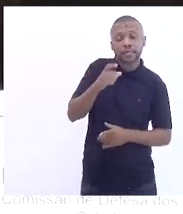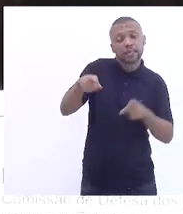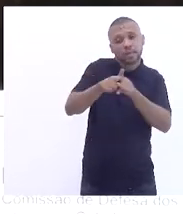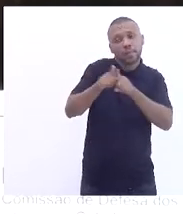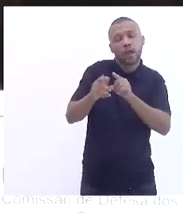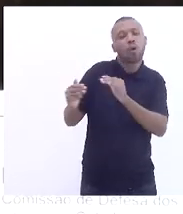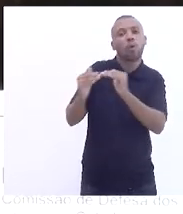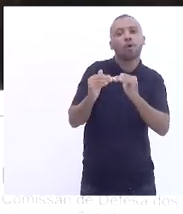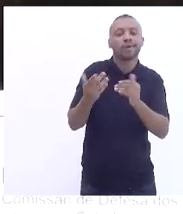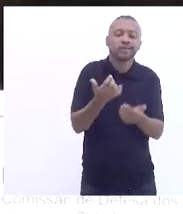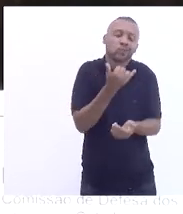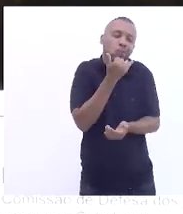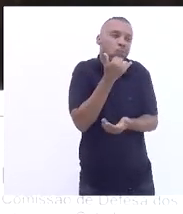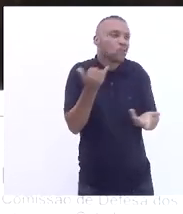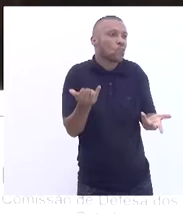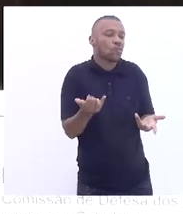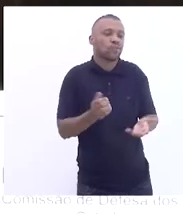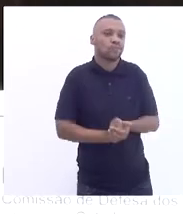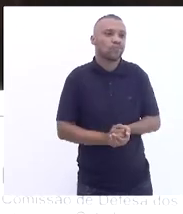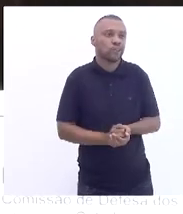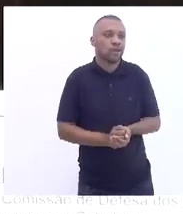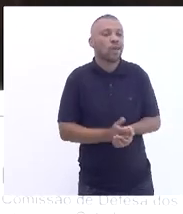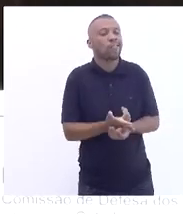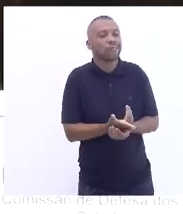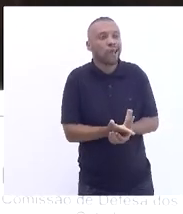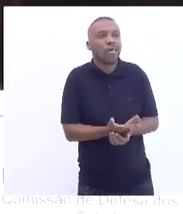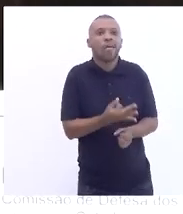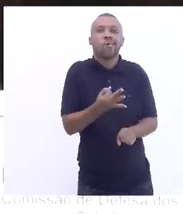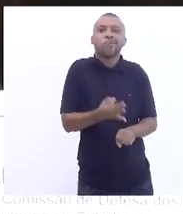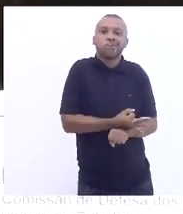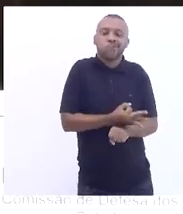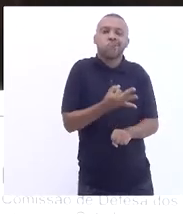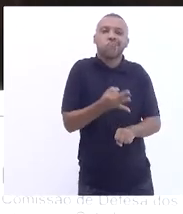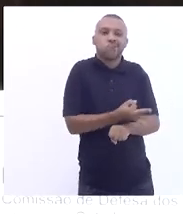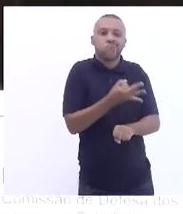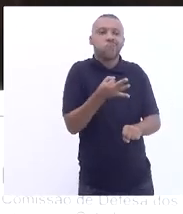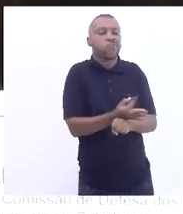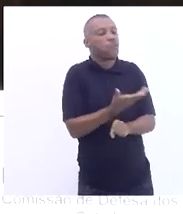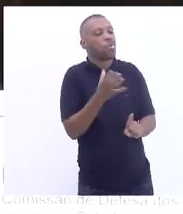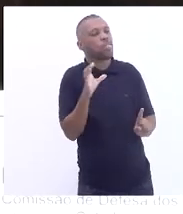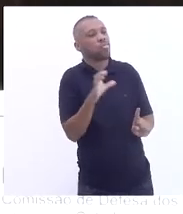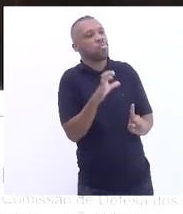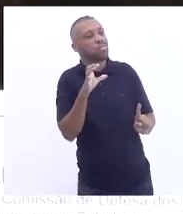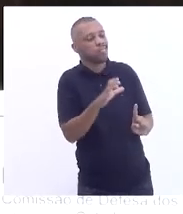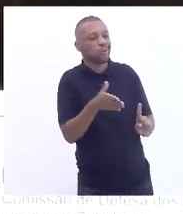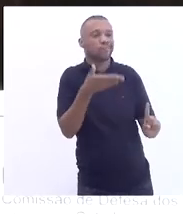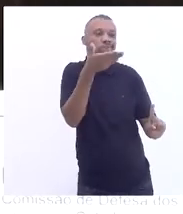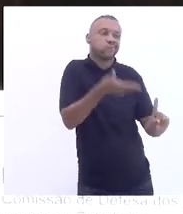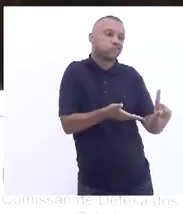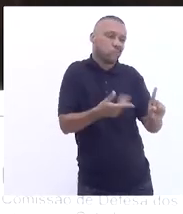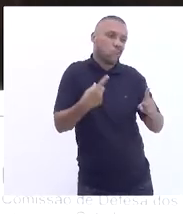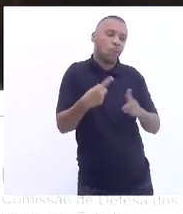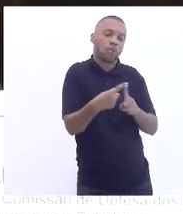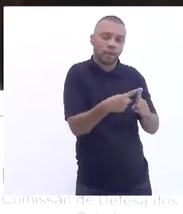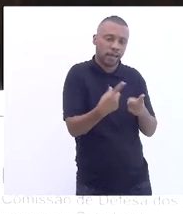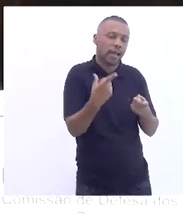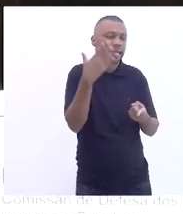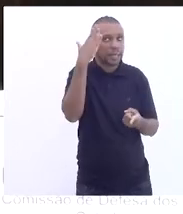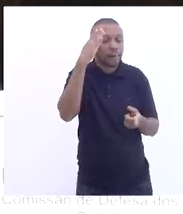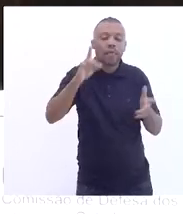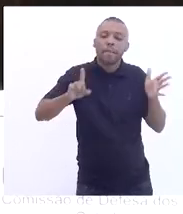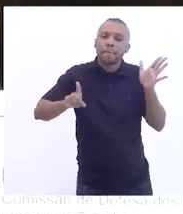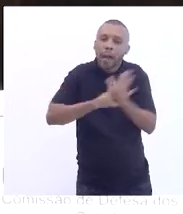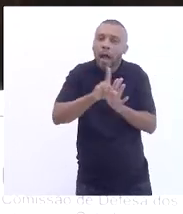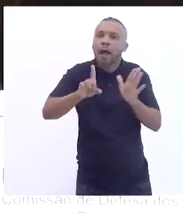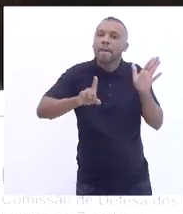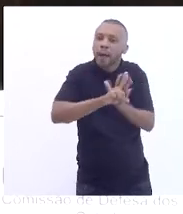permite não vou nem incidir em vossa excelência porque o tamanho das perguntas